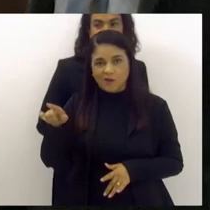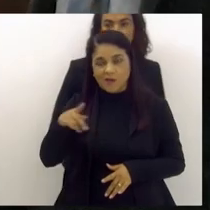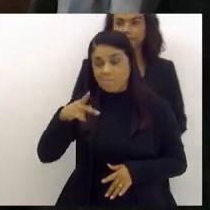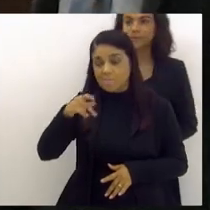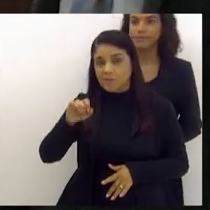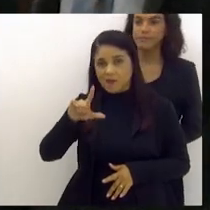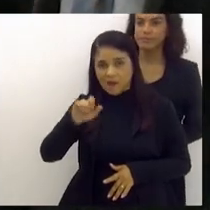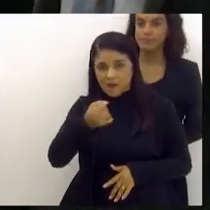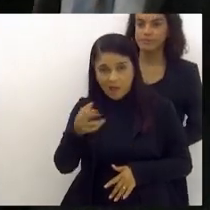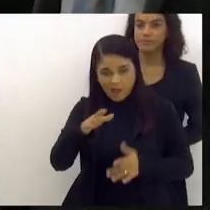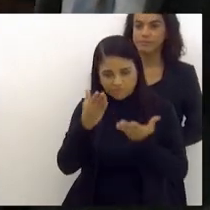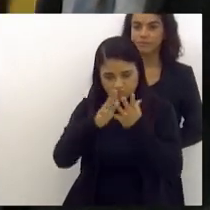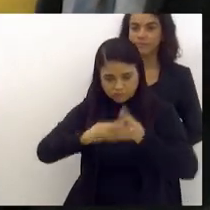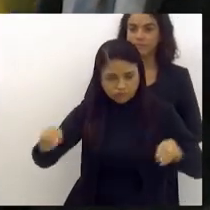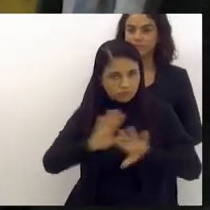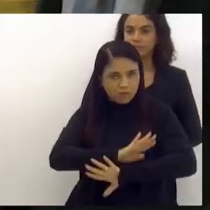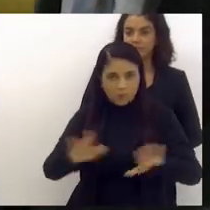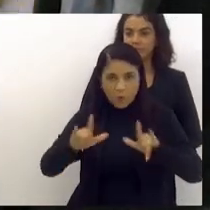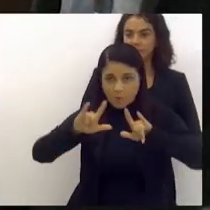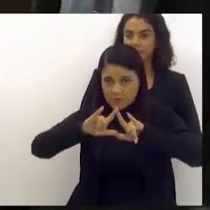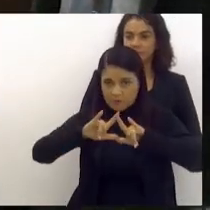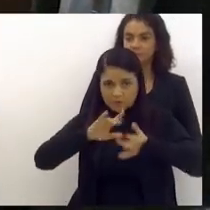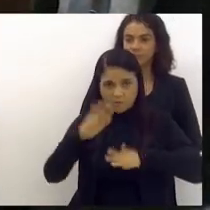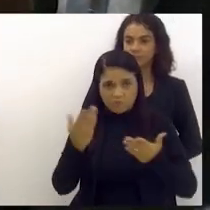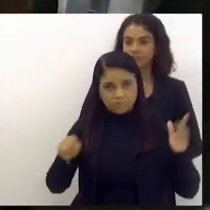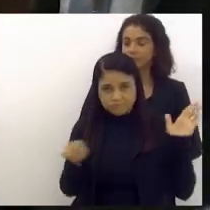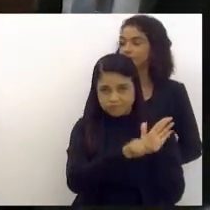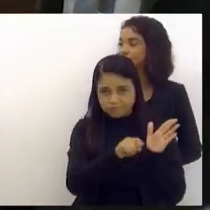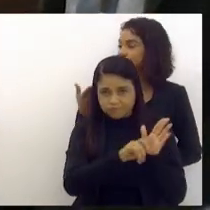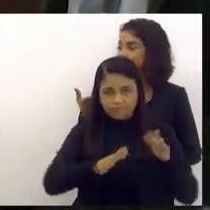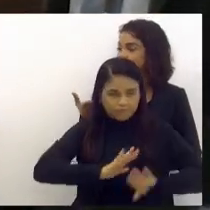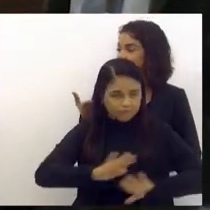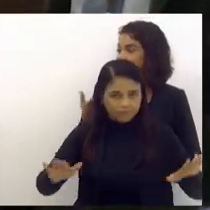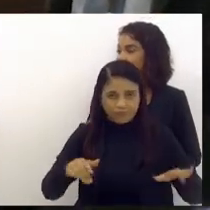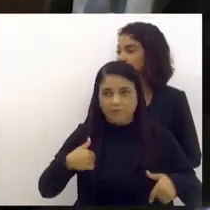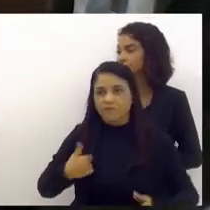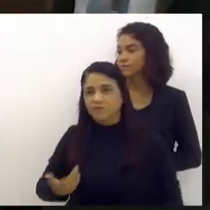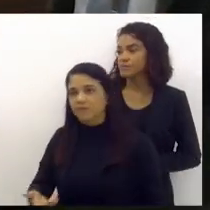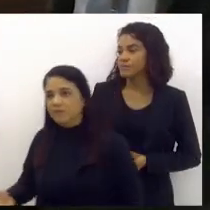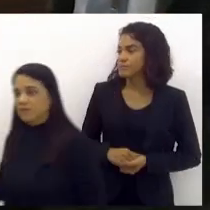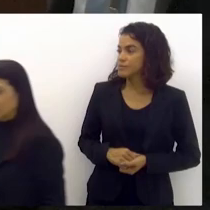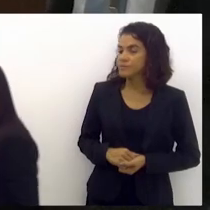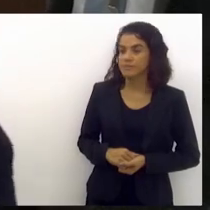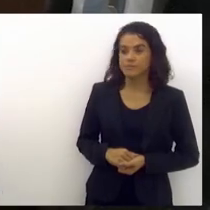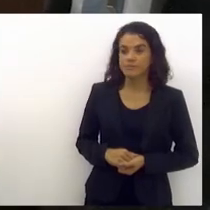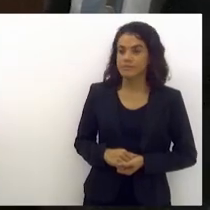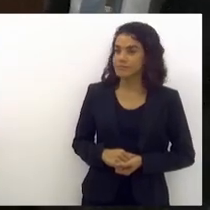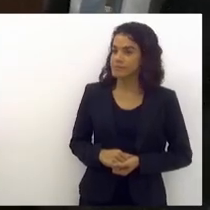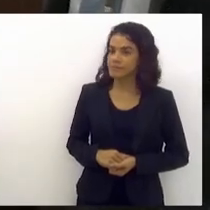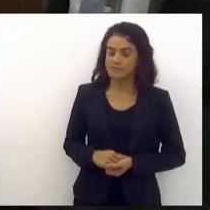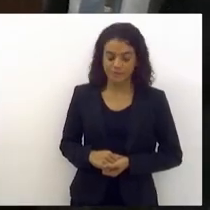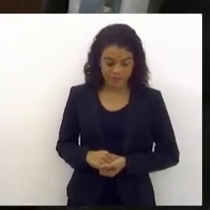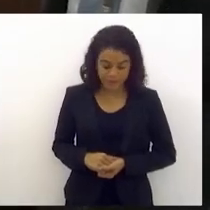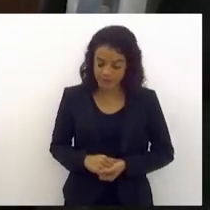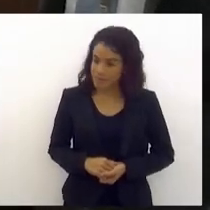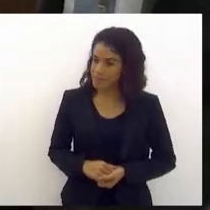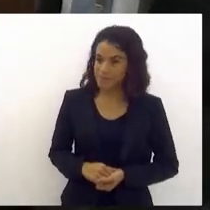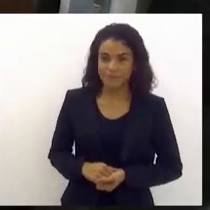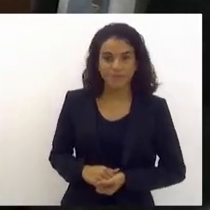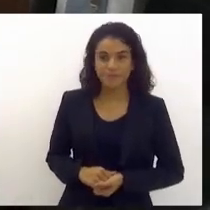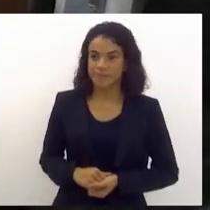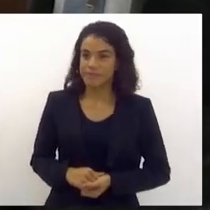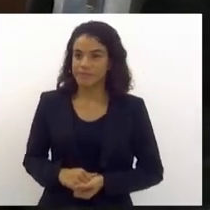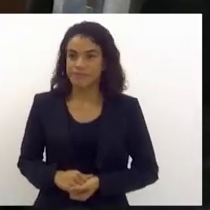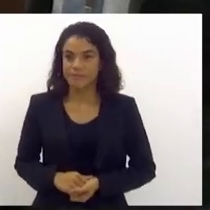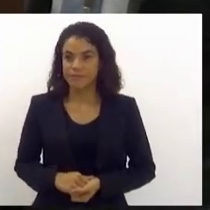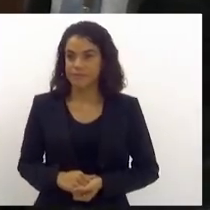conseguimos acabar. Infelizmente, senhor presidente, para dar 10 por BO, 10, Márcio Galberto, precisamos